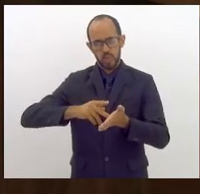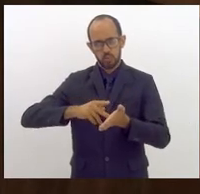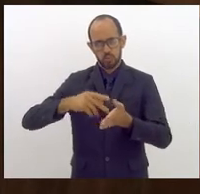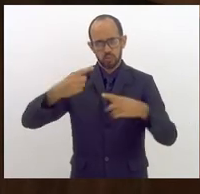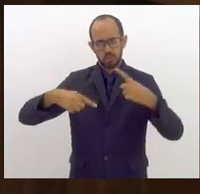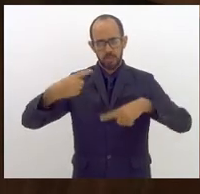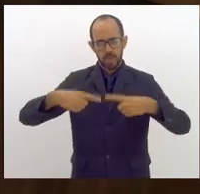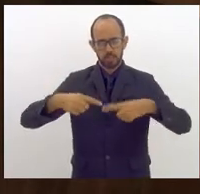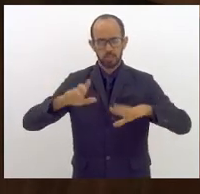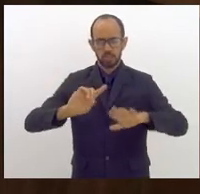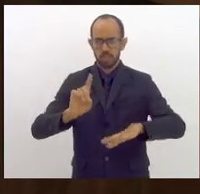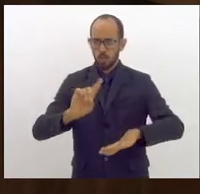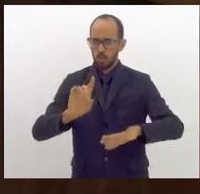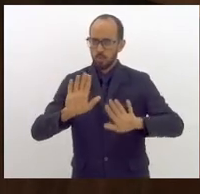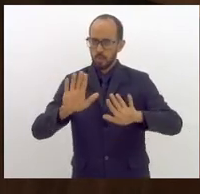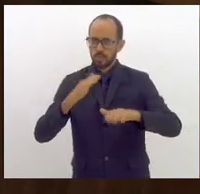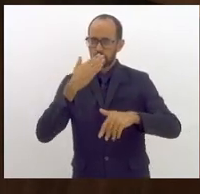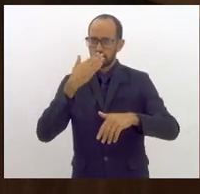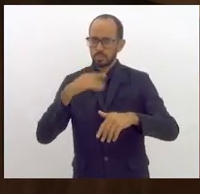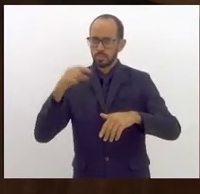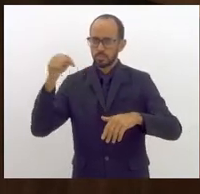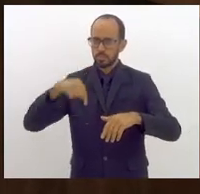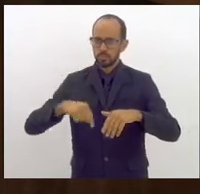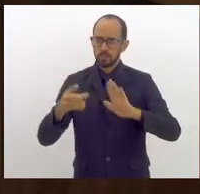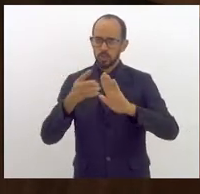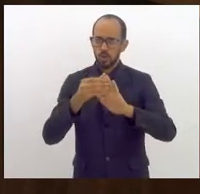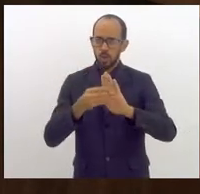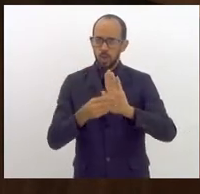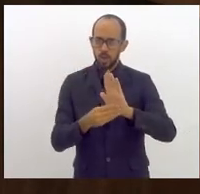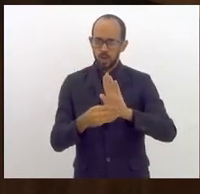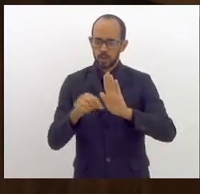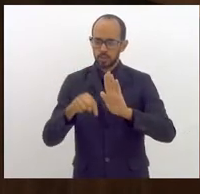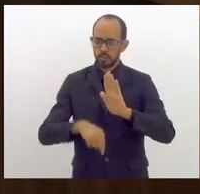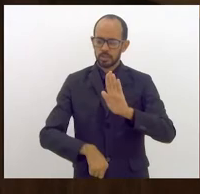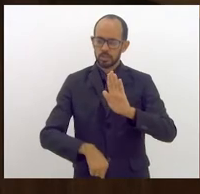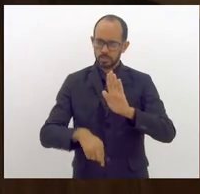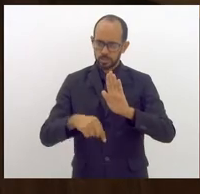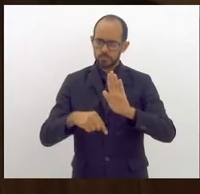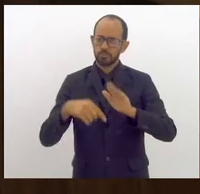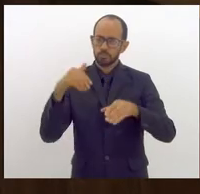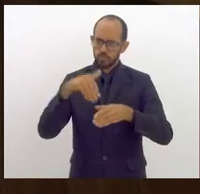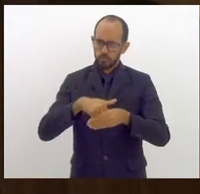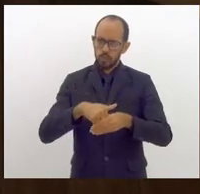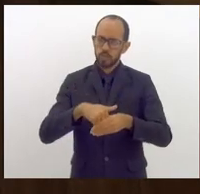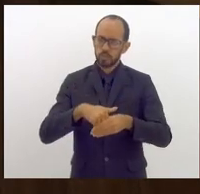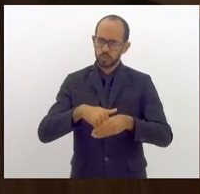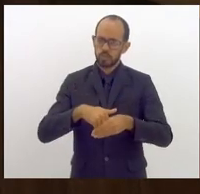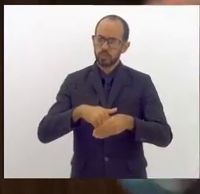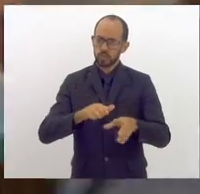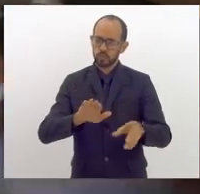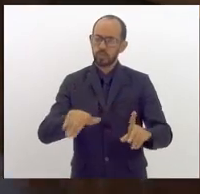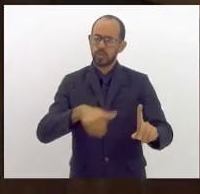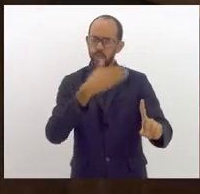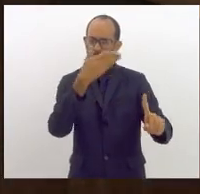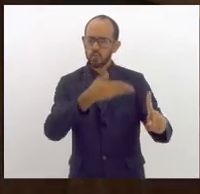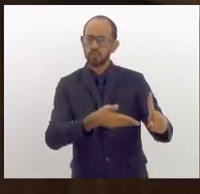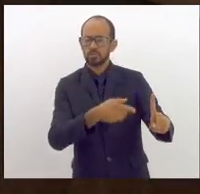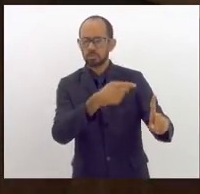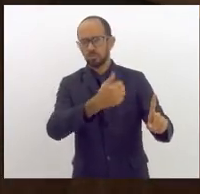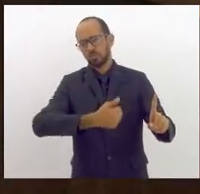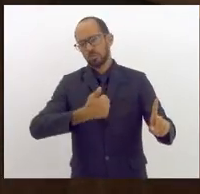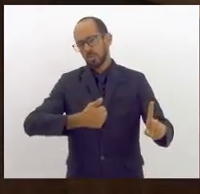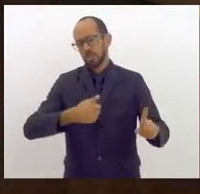Mas peço para ser trazido a pauta é esse projeto que prever o tombamento da casa da ciência primeiro que